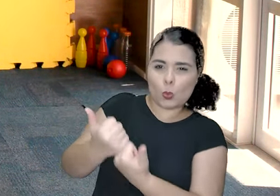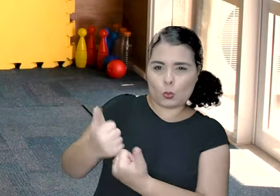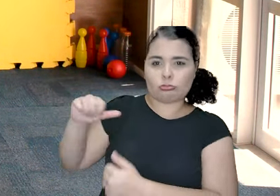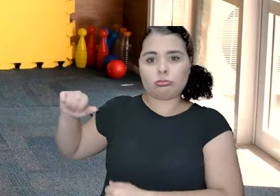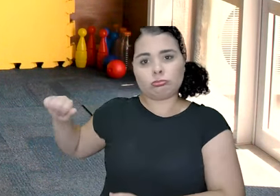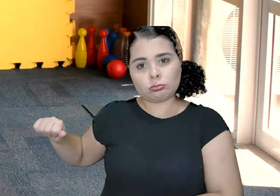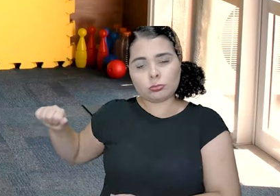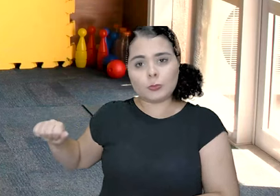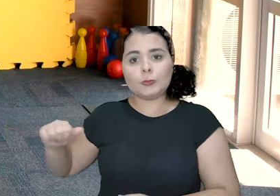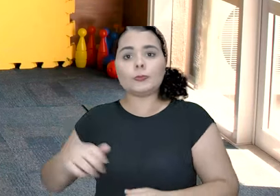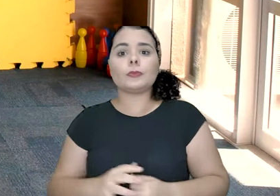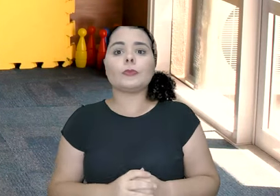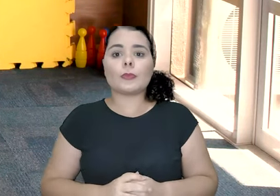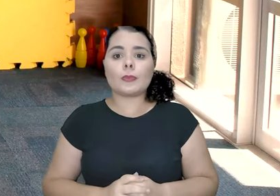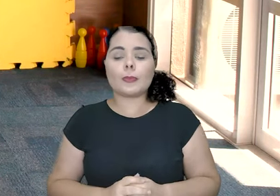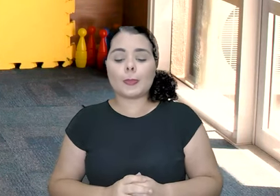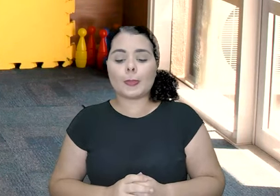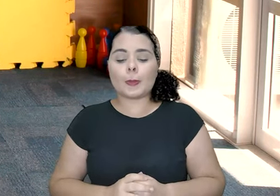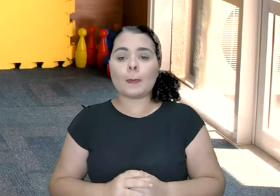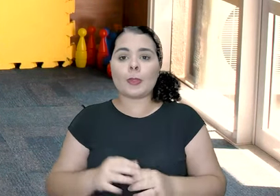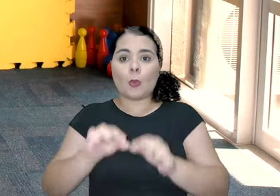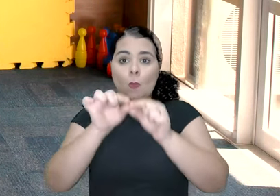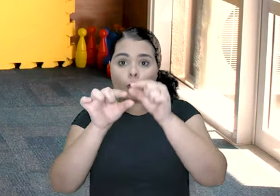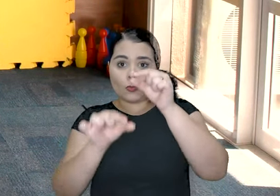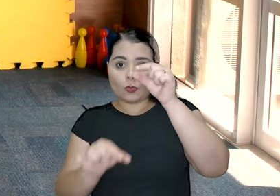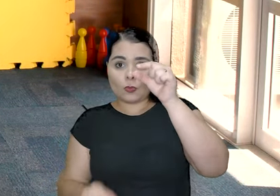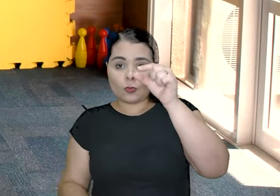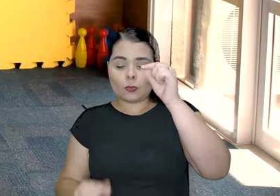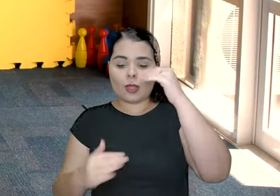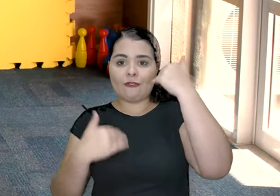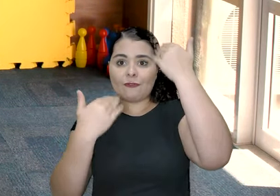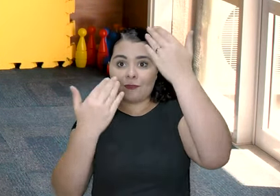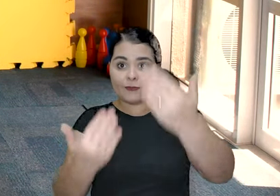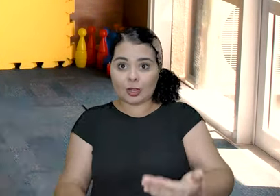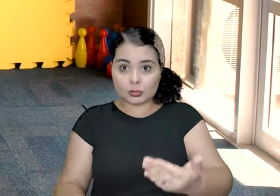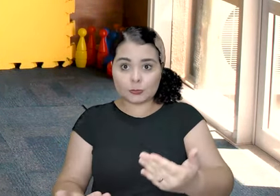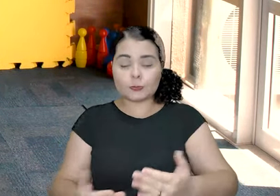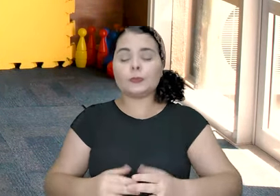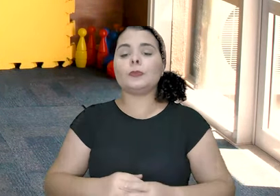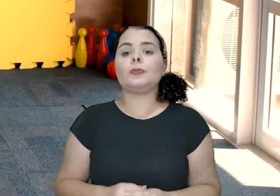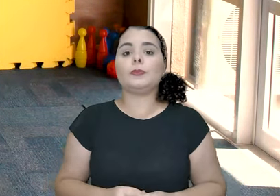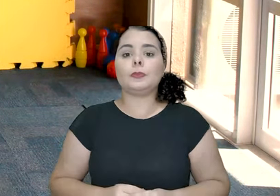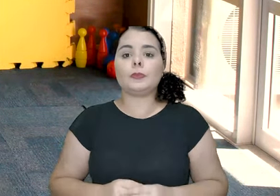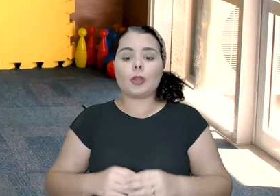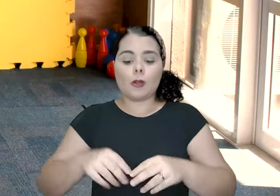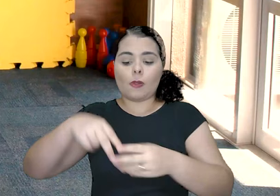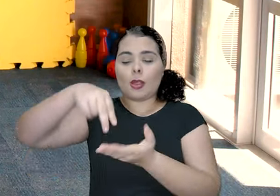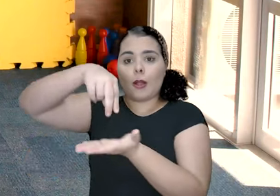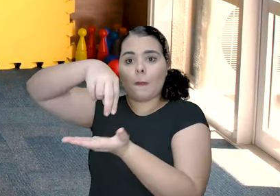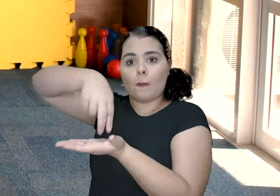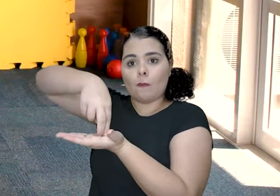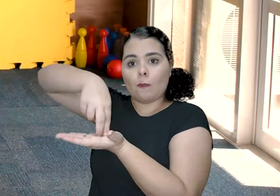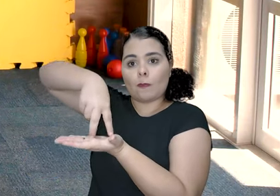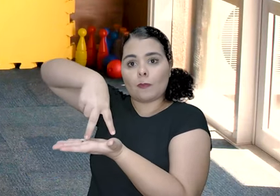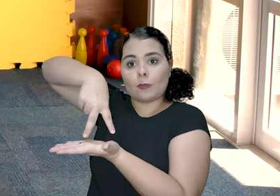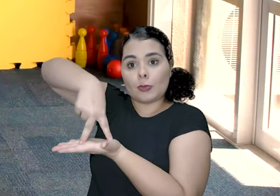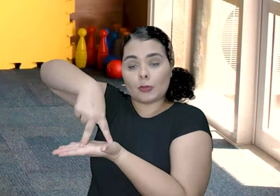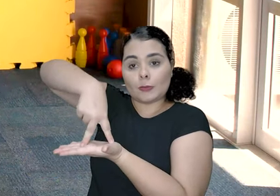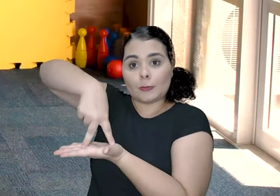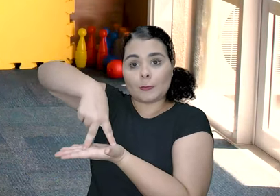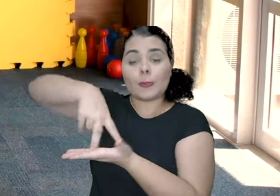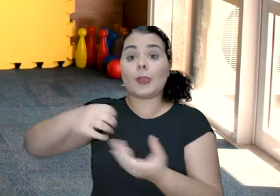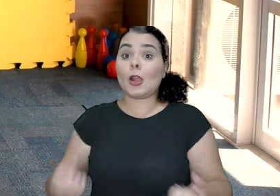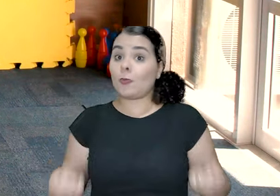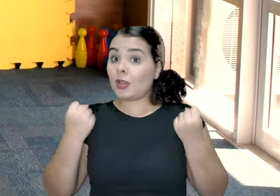equilíbrio. Posicione o seu cabo de vassoura à sua frente. Afaste as pernas. O exercício é